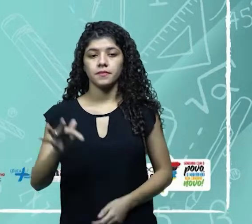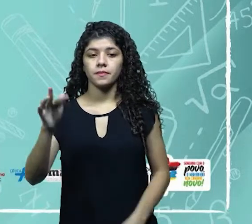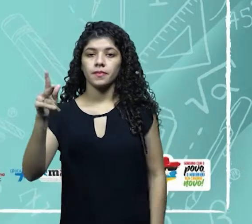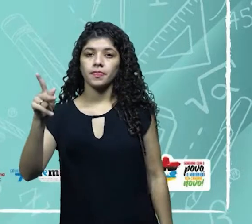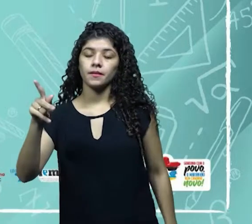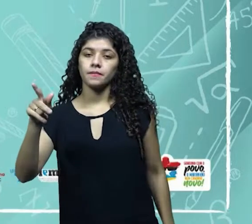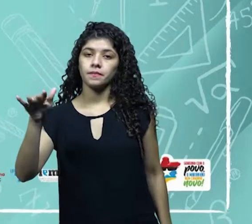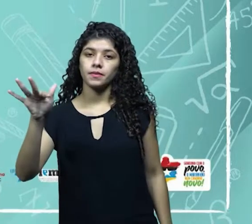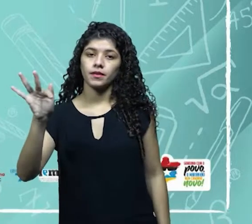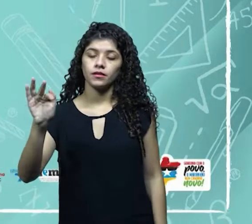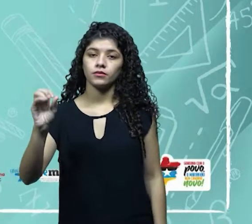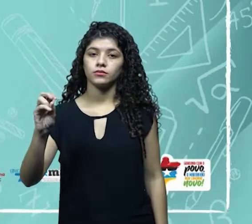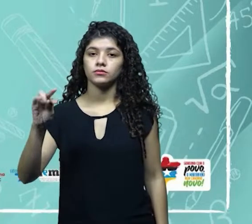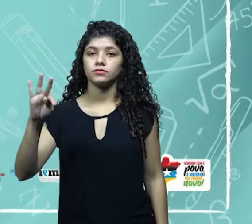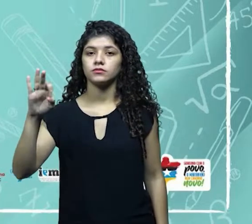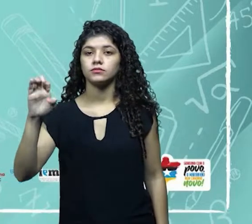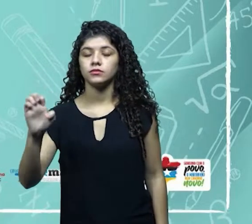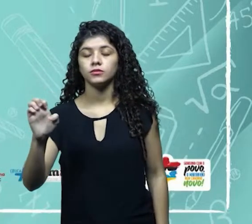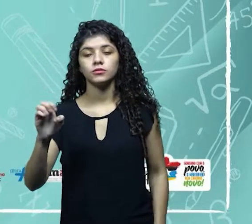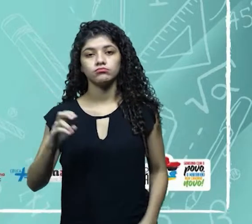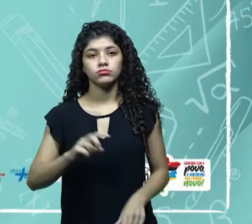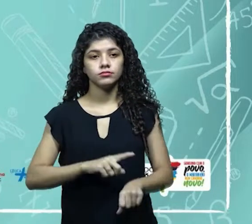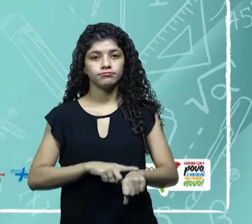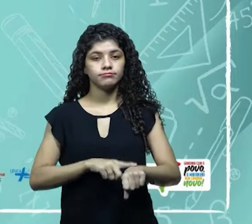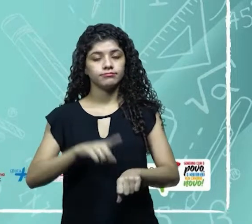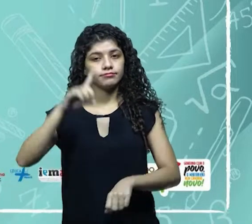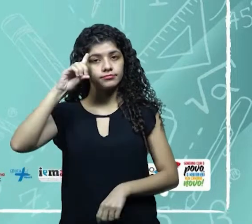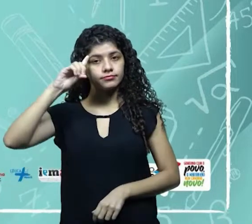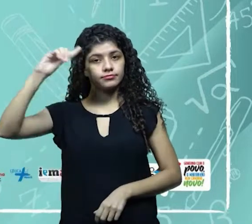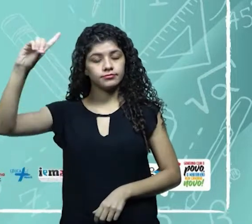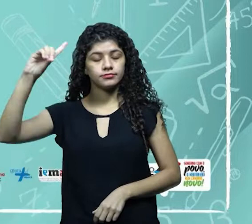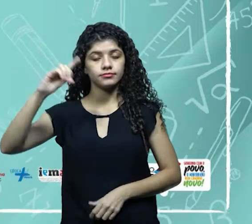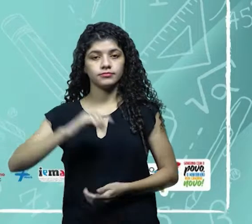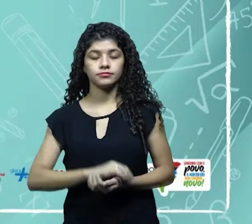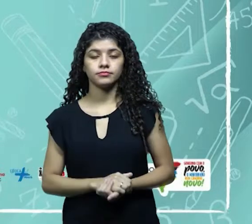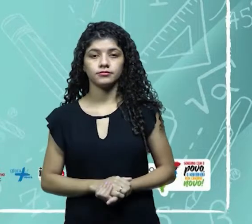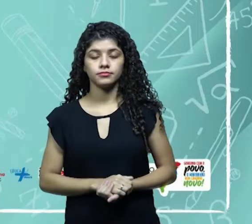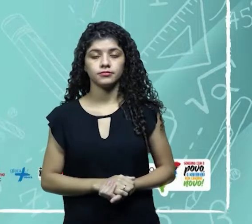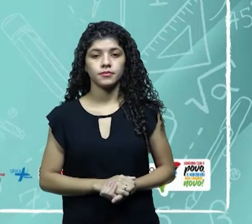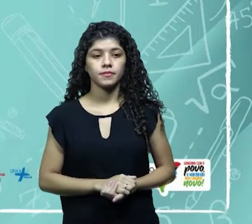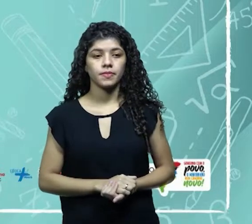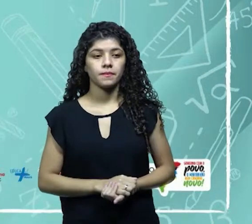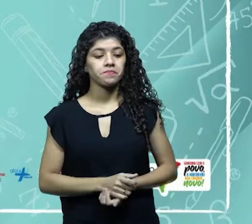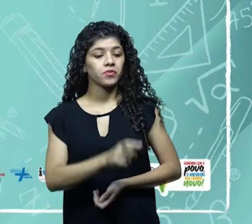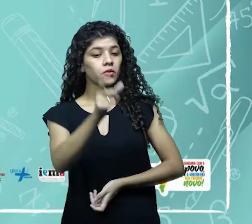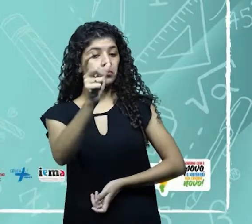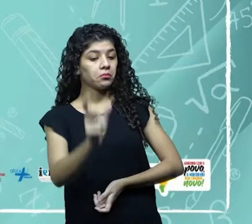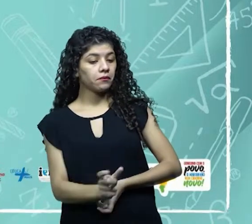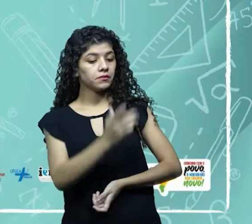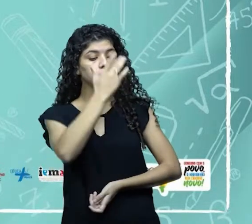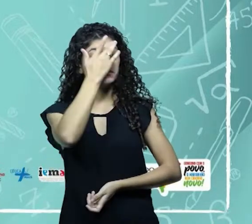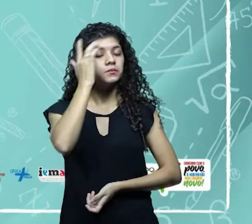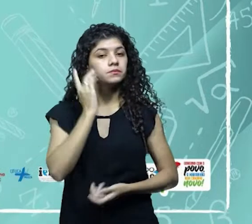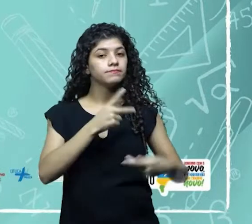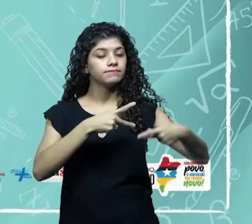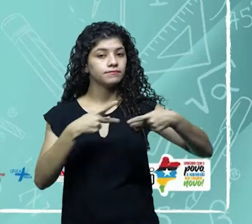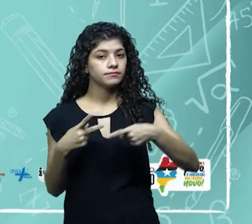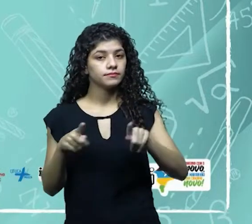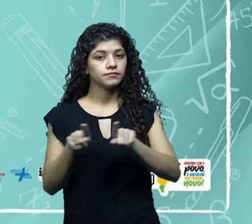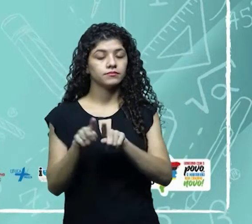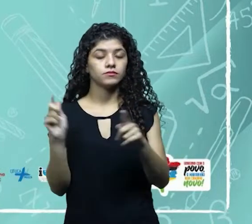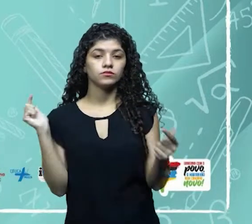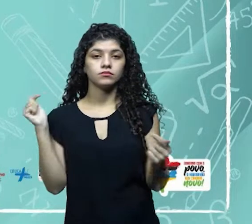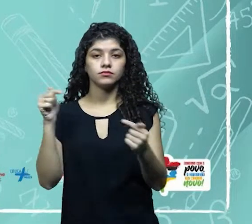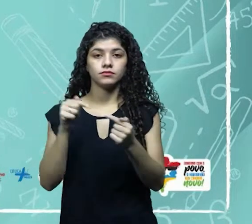caracterizam pelos seguintes aspectos o porte reconhecer o poste a data da realização o